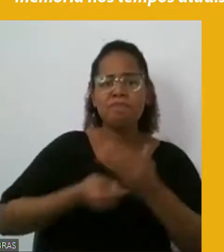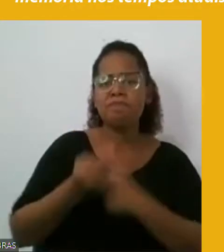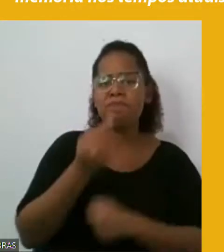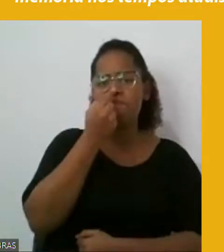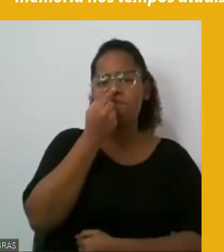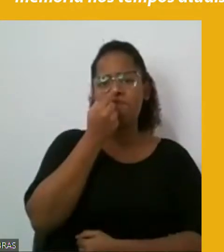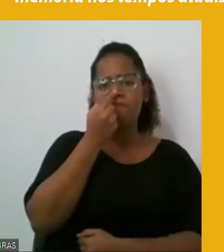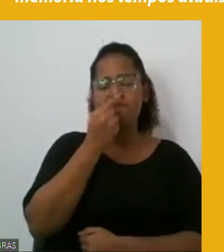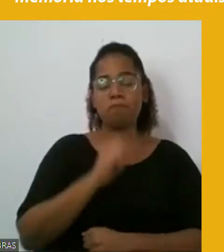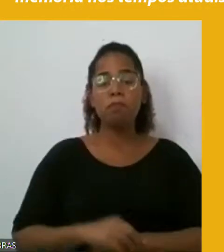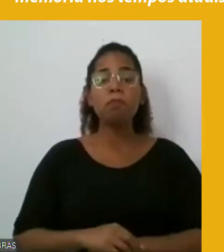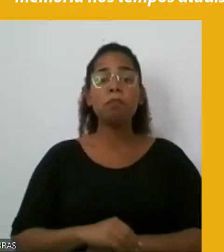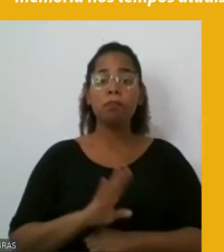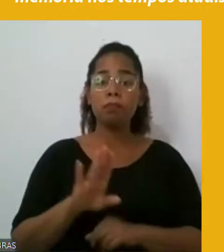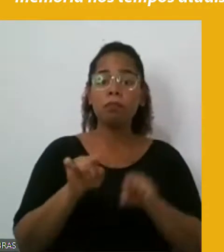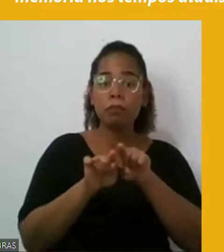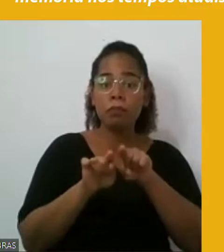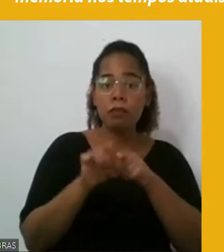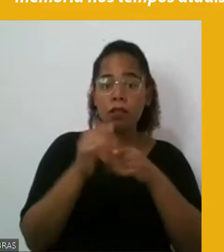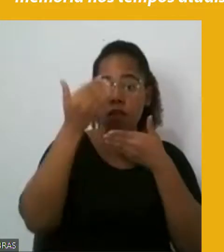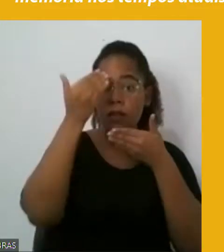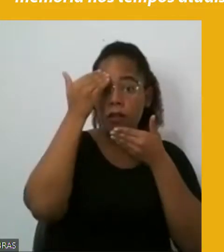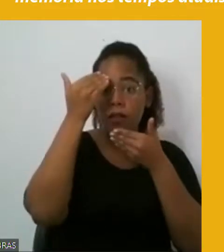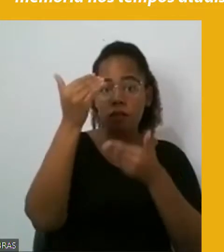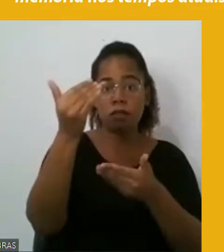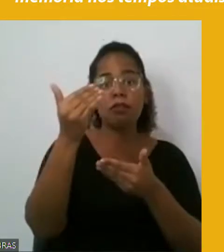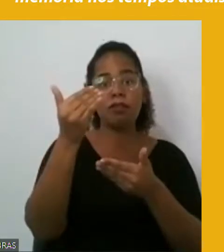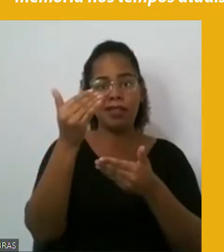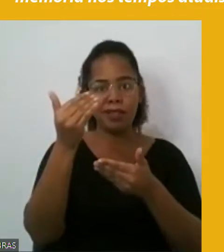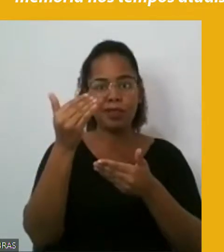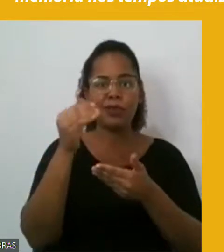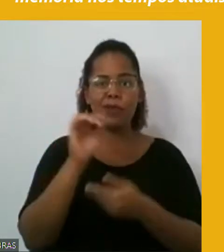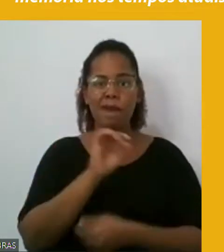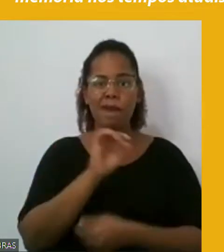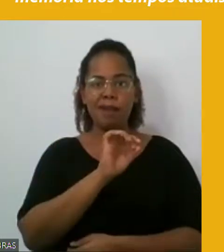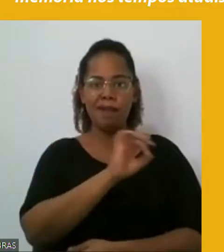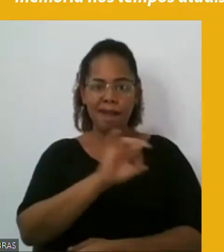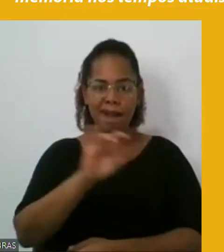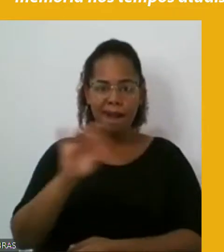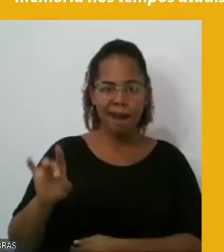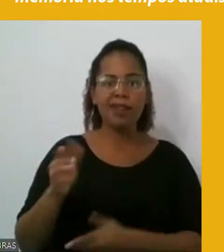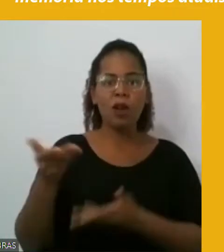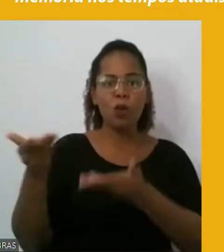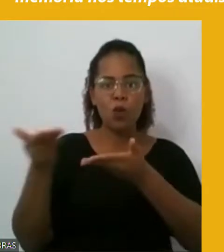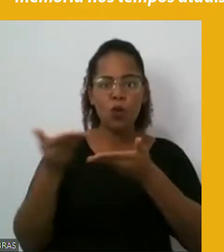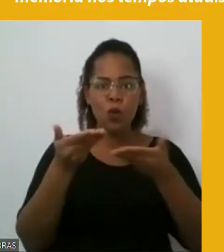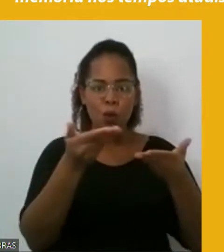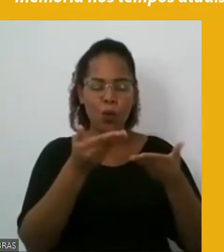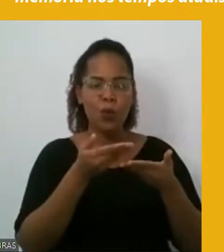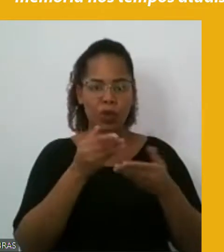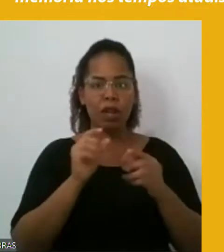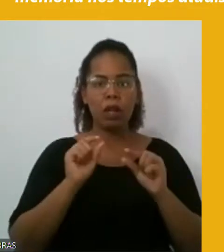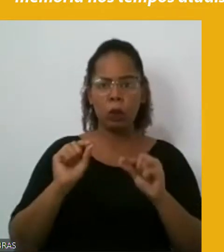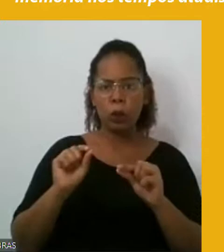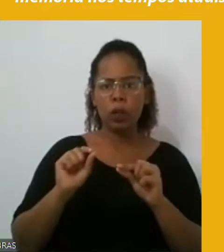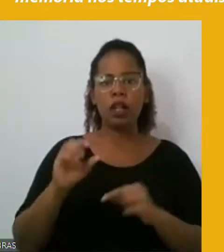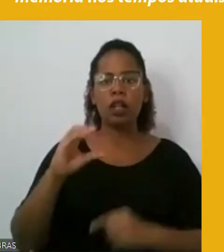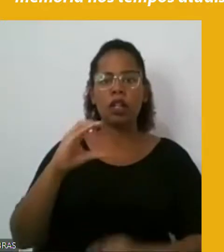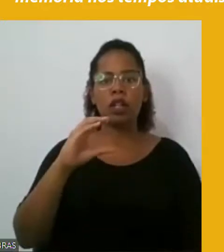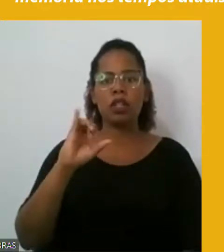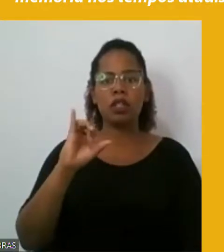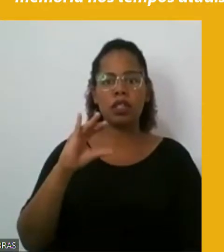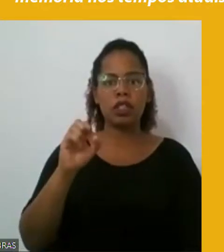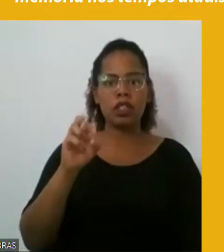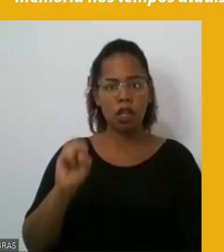Quero agradecer também, então, os convidados, né, a participação, então, do Cicero Almeida e do Sidarta